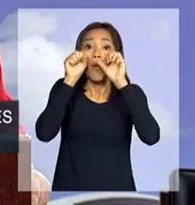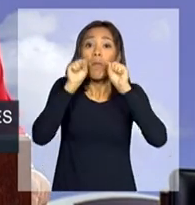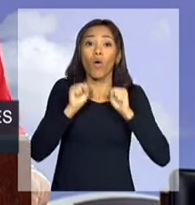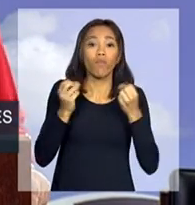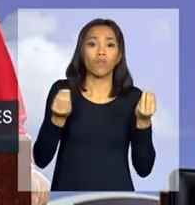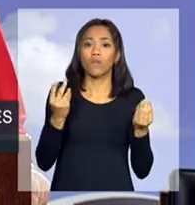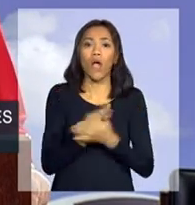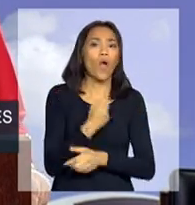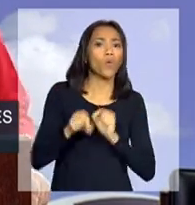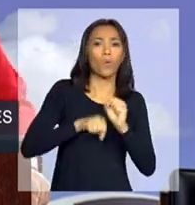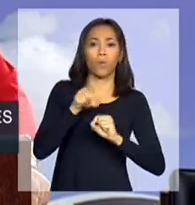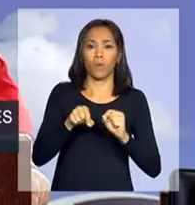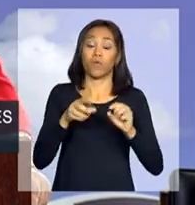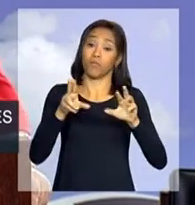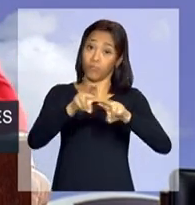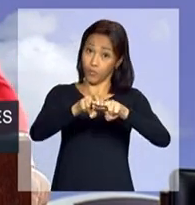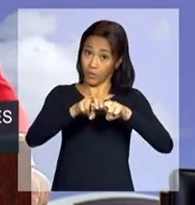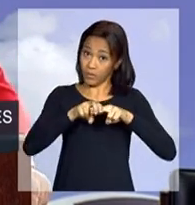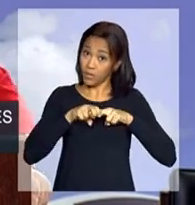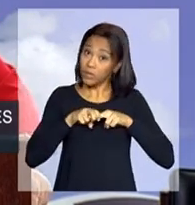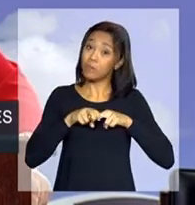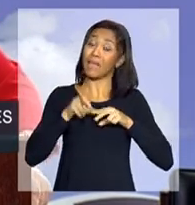humanização e